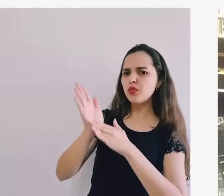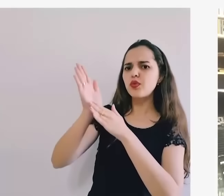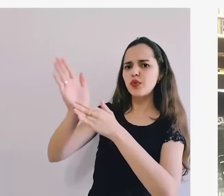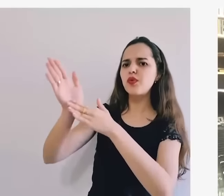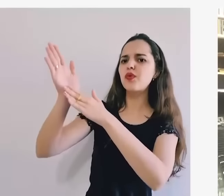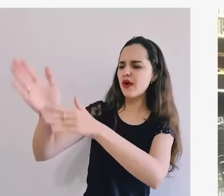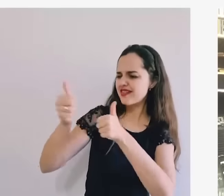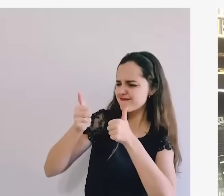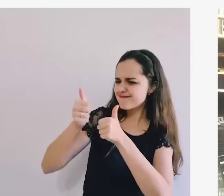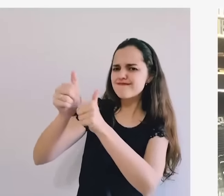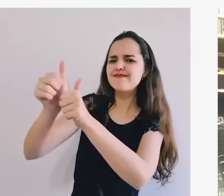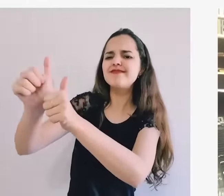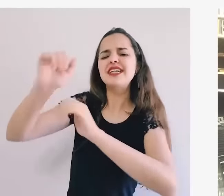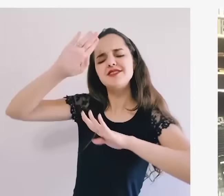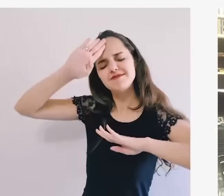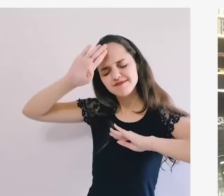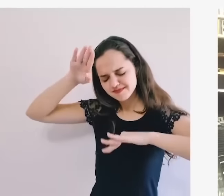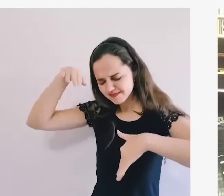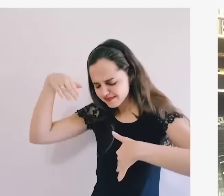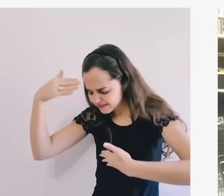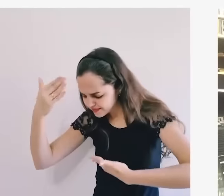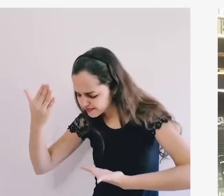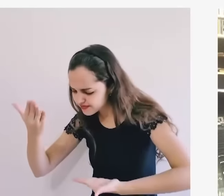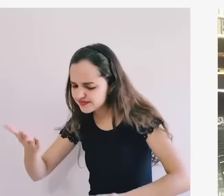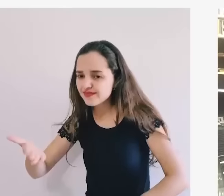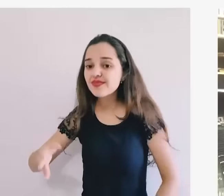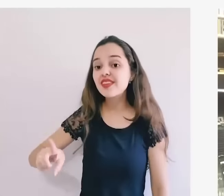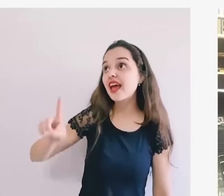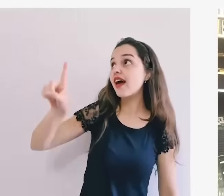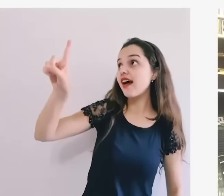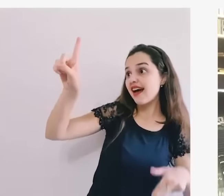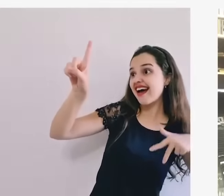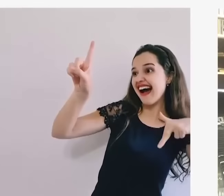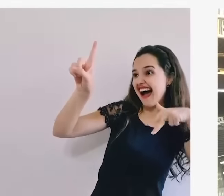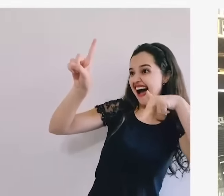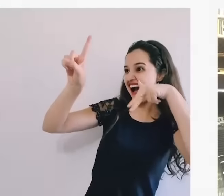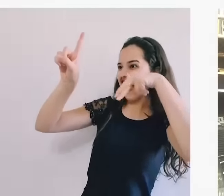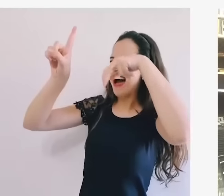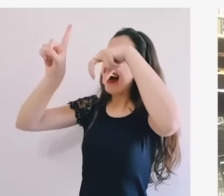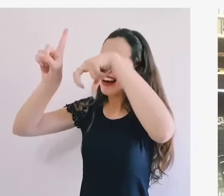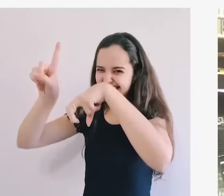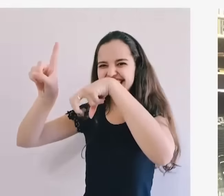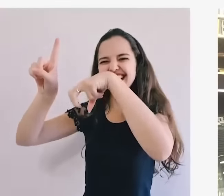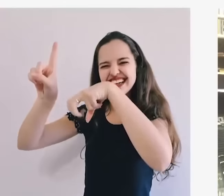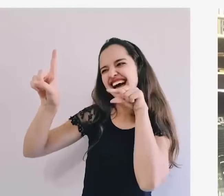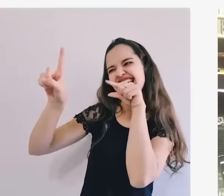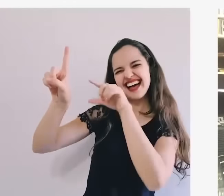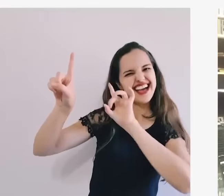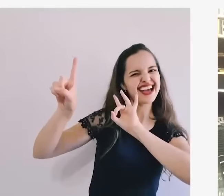vivemos somente a Ti. Nos rendemos somente a Ti.